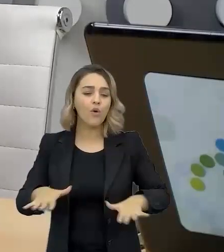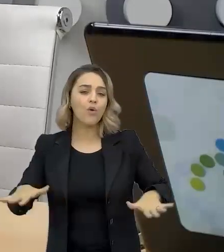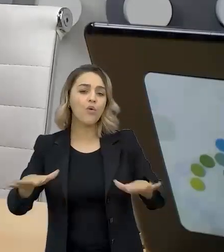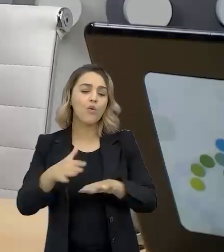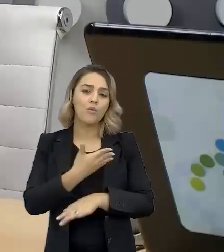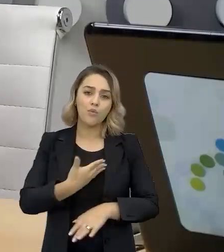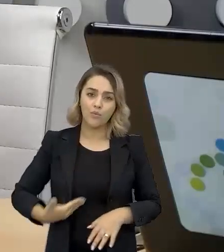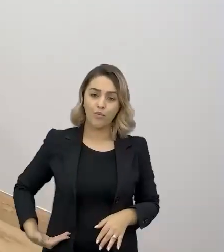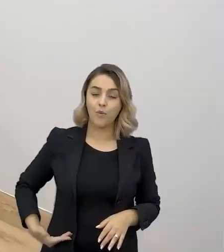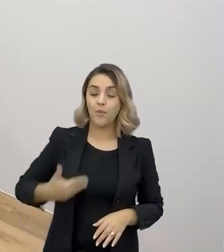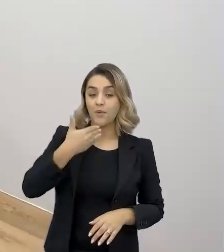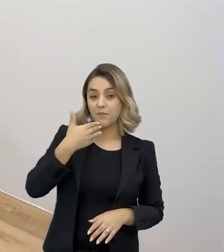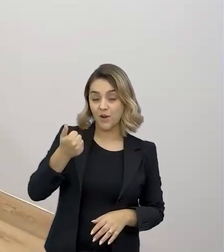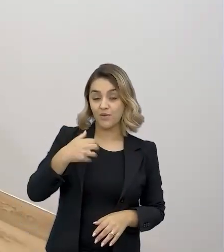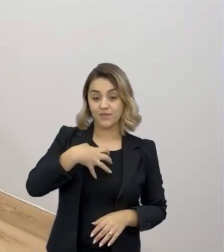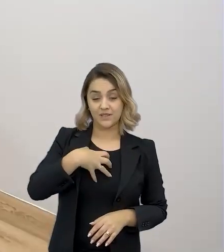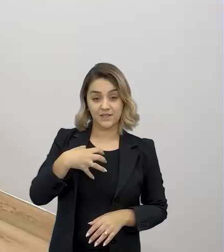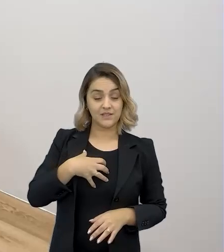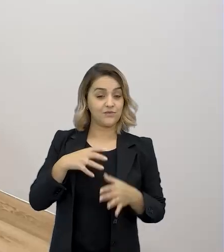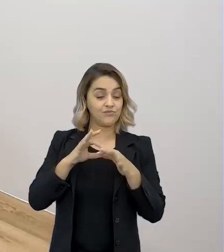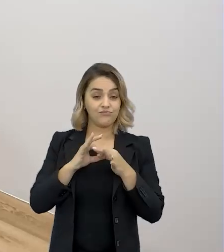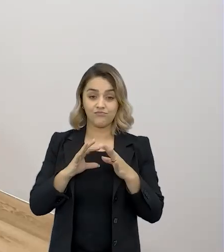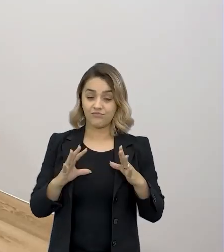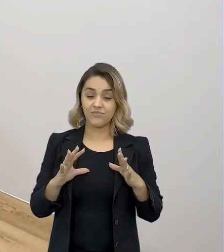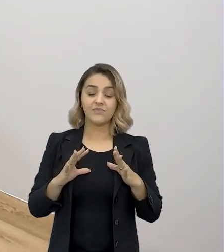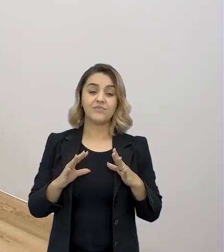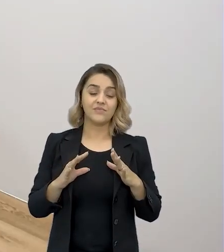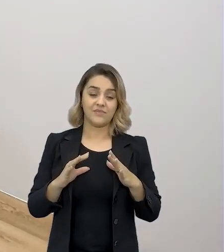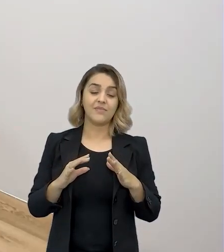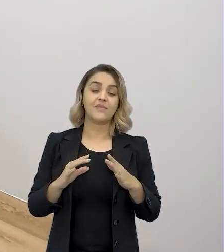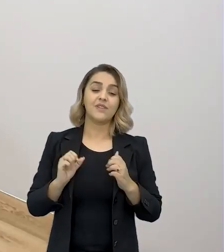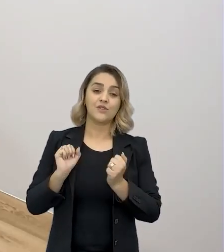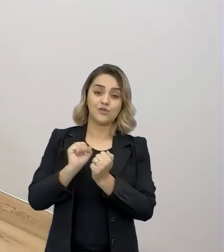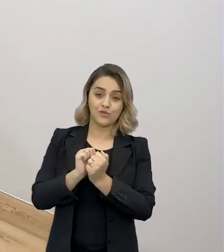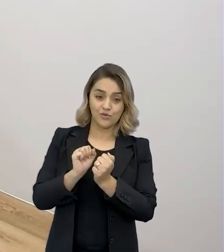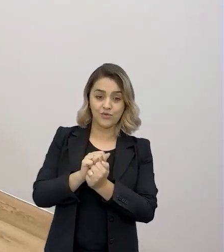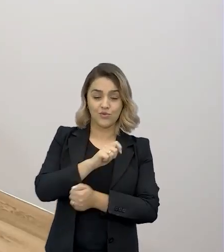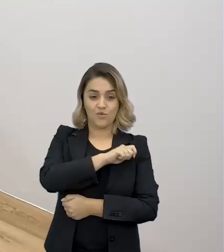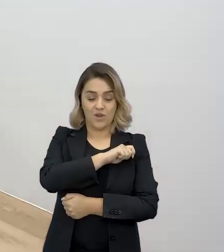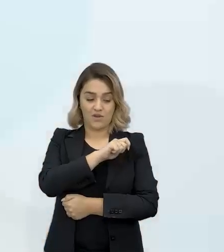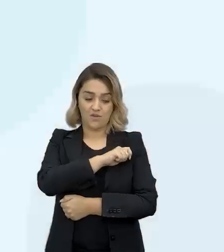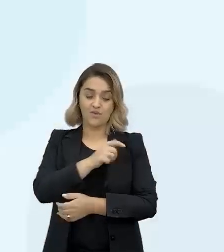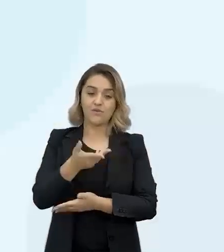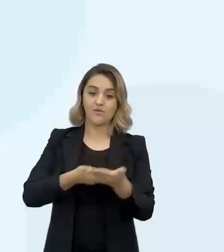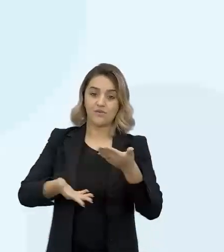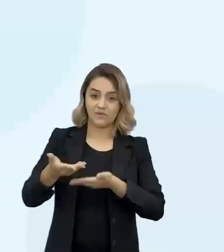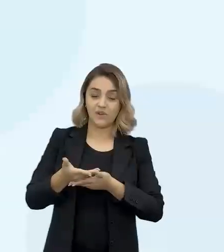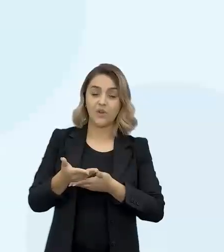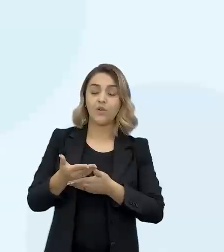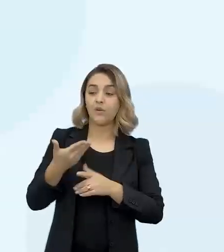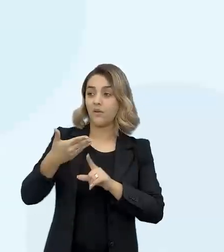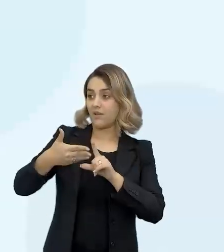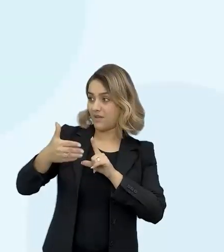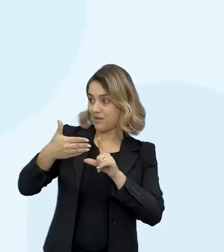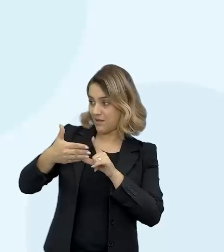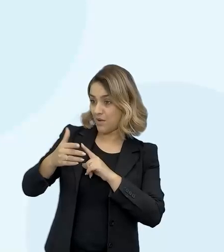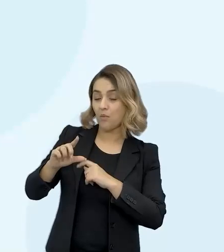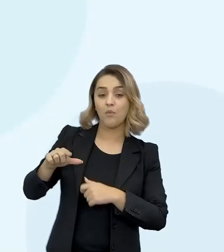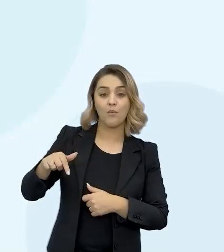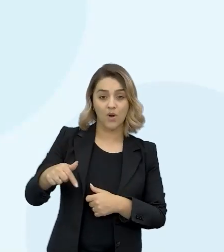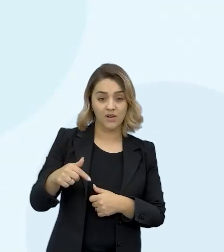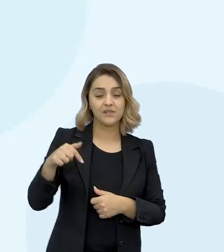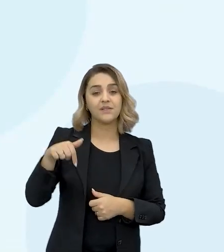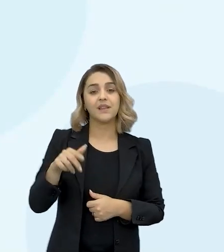se sente mais à vontade para poder trabalhar com os alunos de vocês, tá? Vou passar para o próximo slide. Então, assim, ó, as